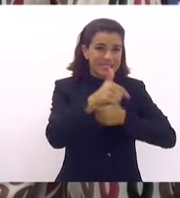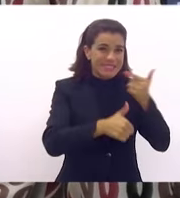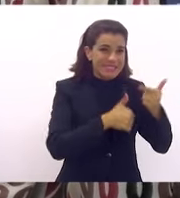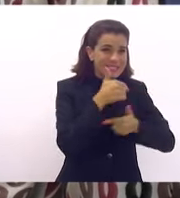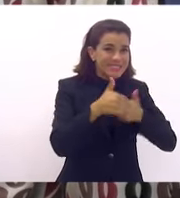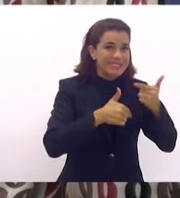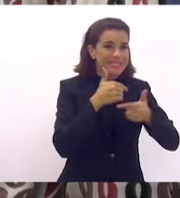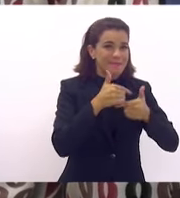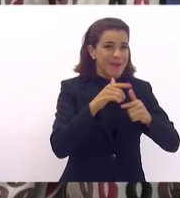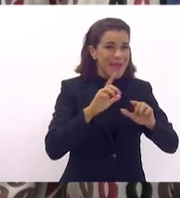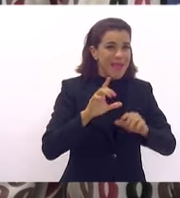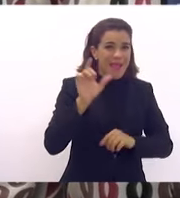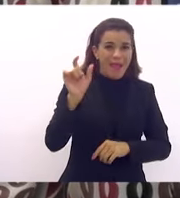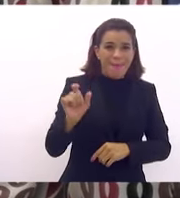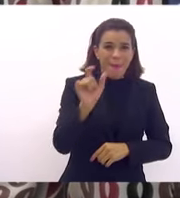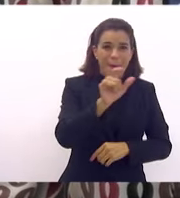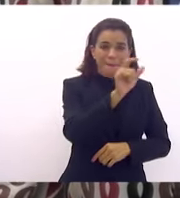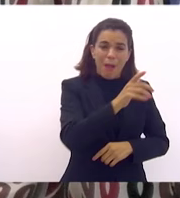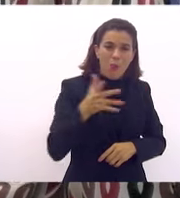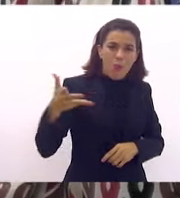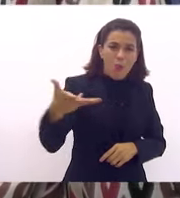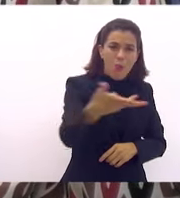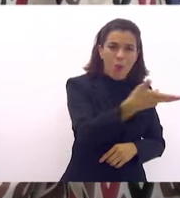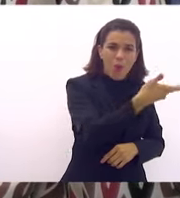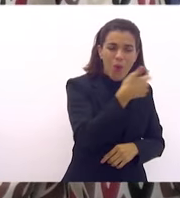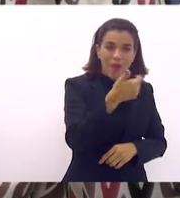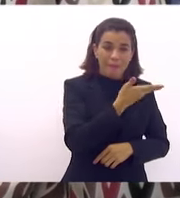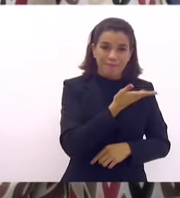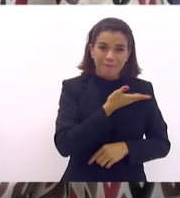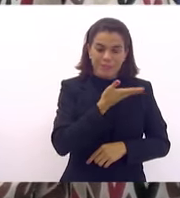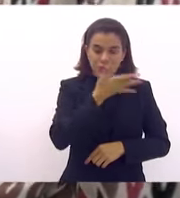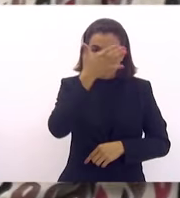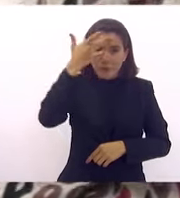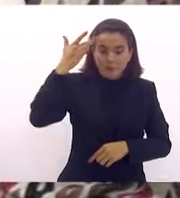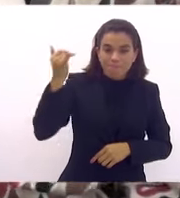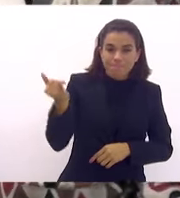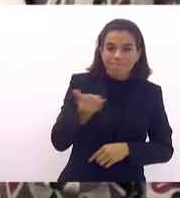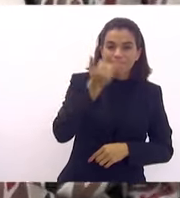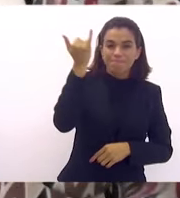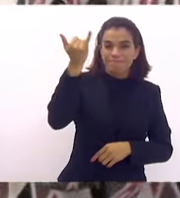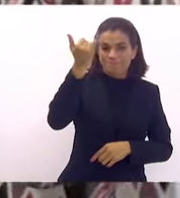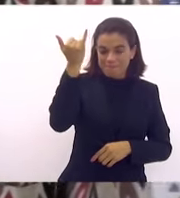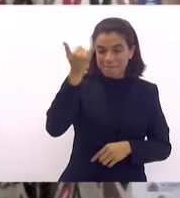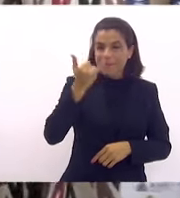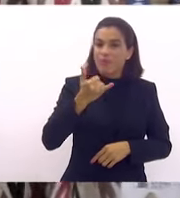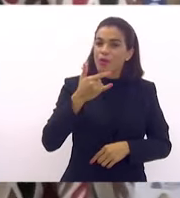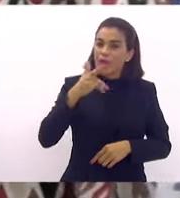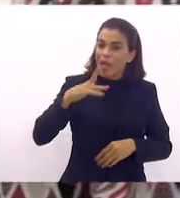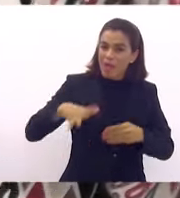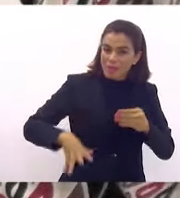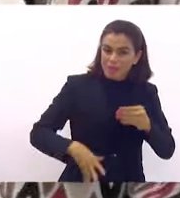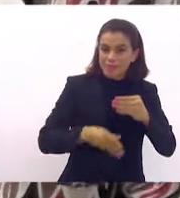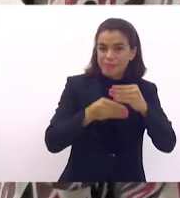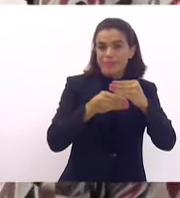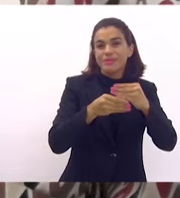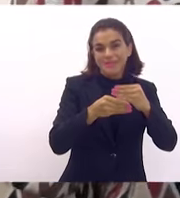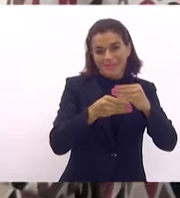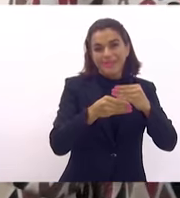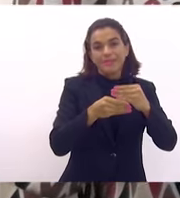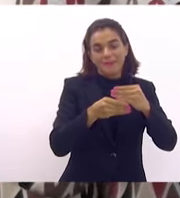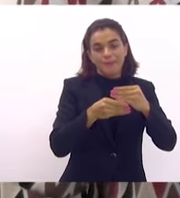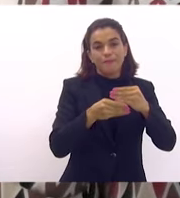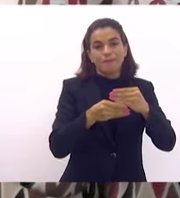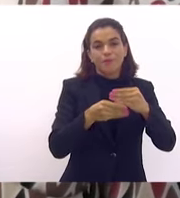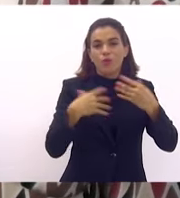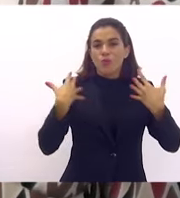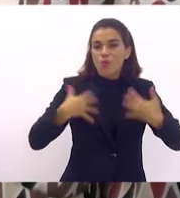com pessoas de muita qualidade, colegas aqui importantes. Então, assim, queria... ressaltar assim, o